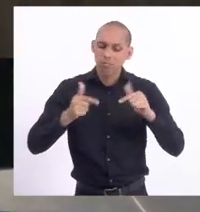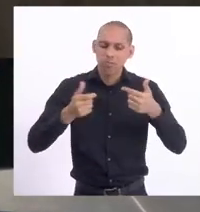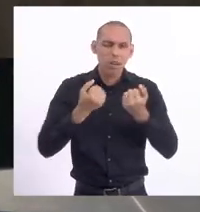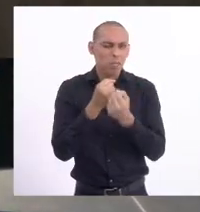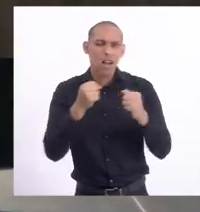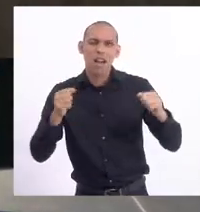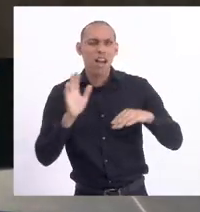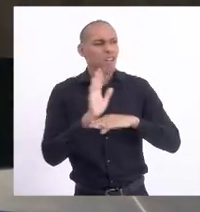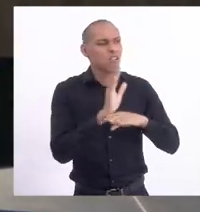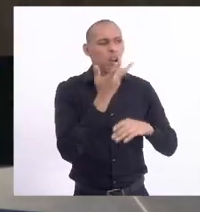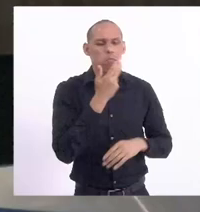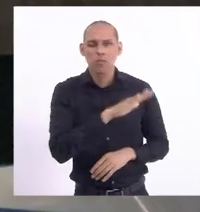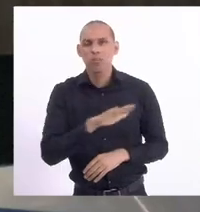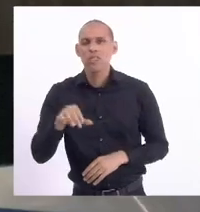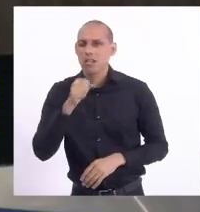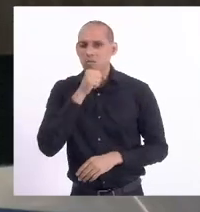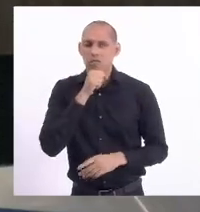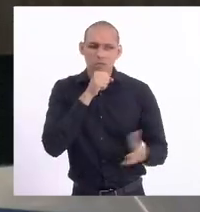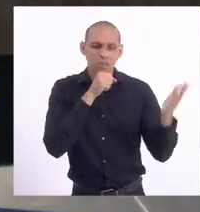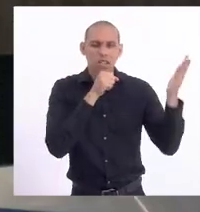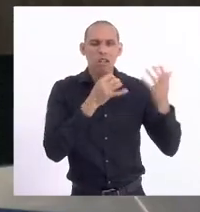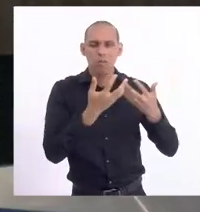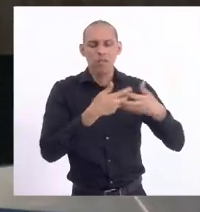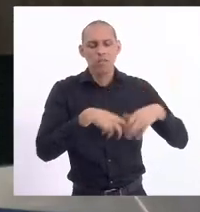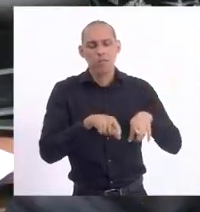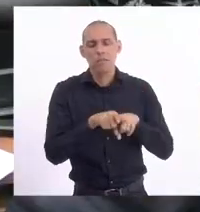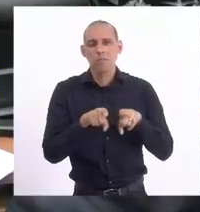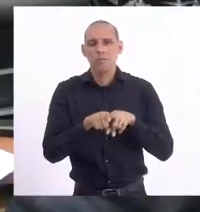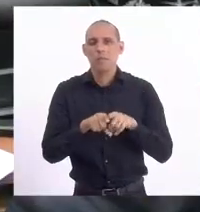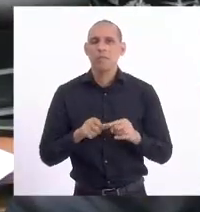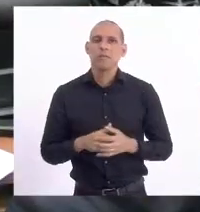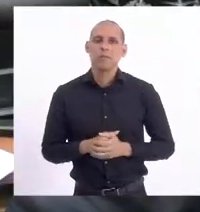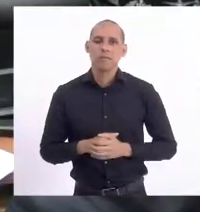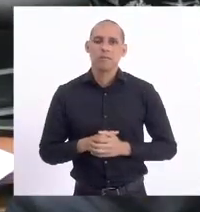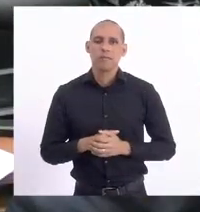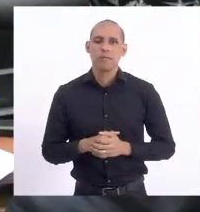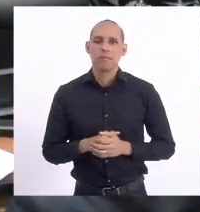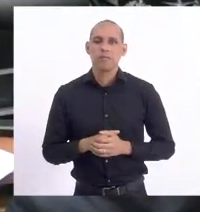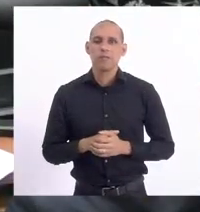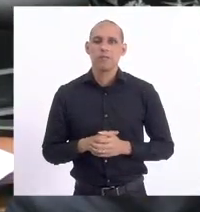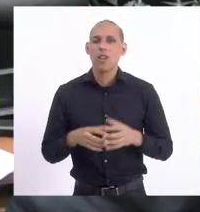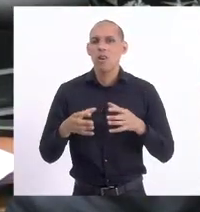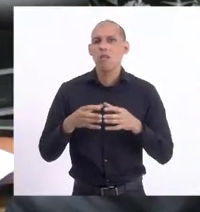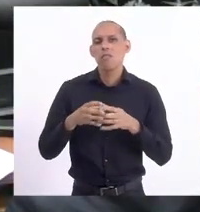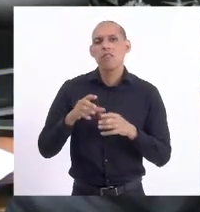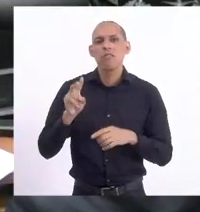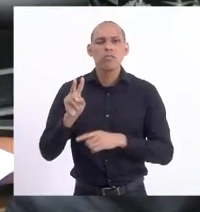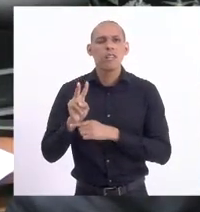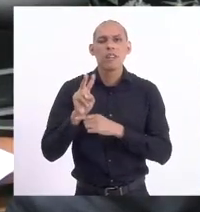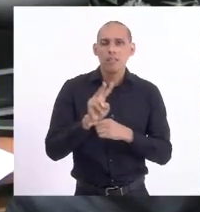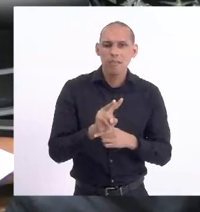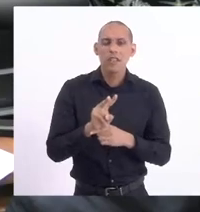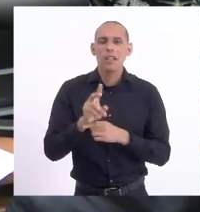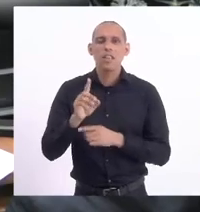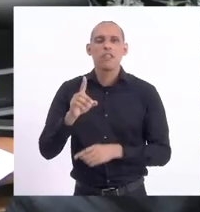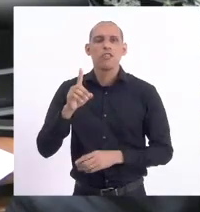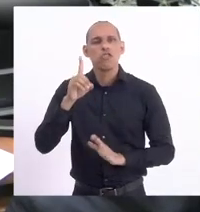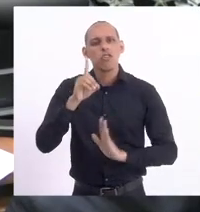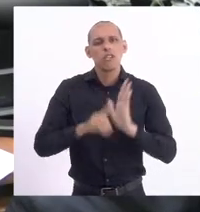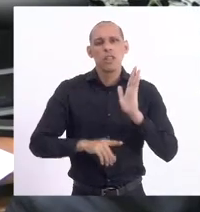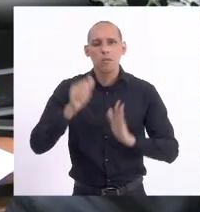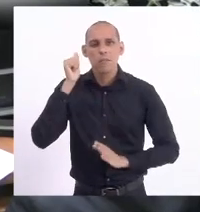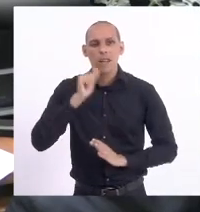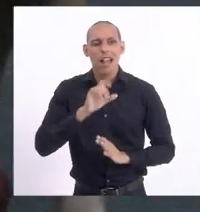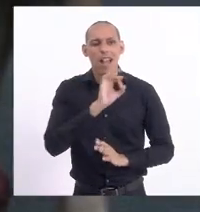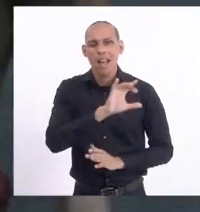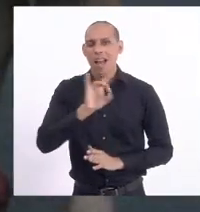nossas crianças e os nossos idosos em Petrópolis. Parabéns. Nós estamos fazendo pela Comissão de Defesa dos Direitos da Mulher também. Cada